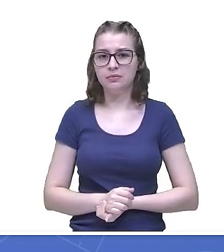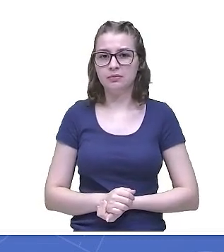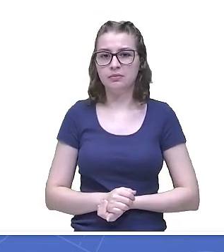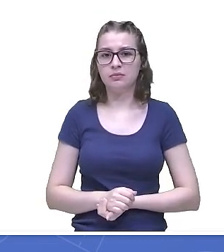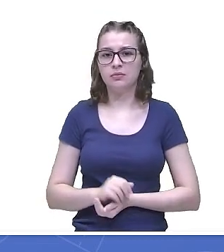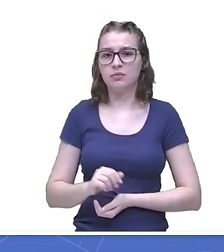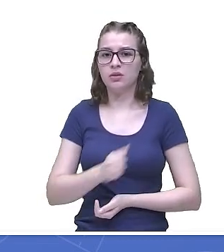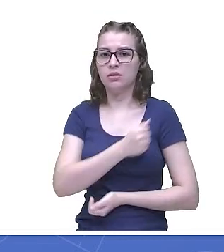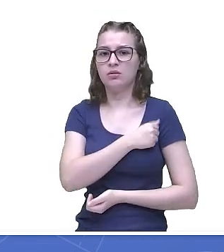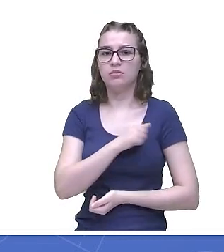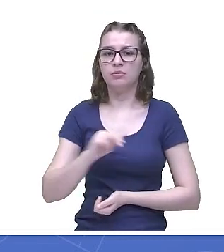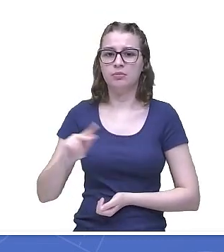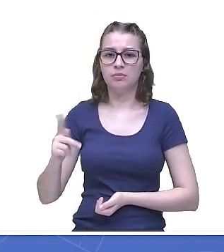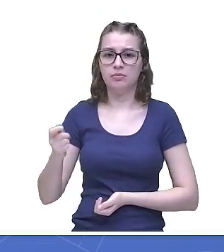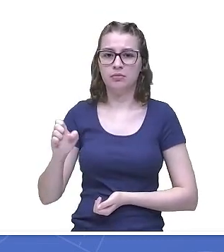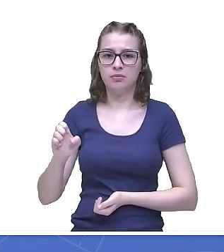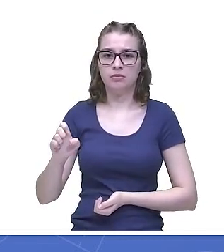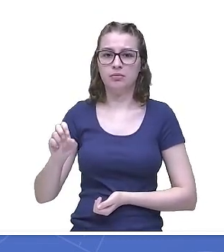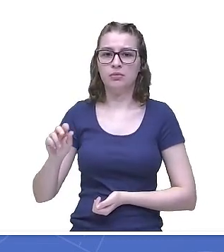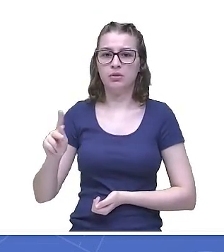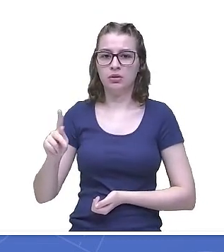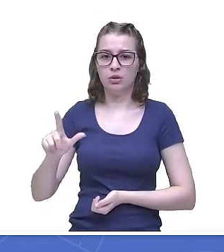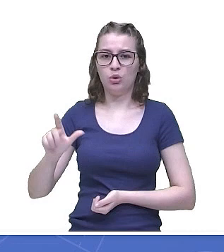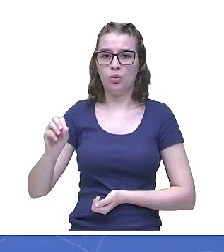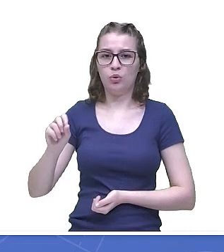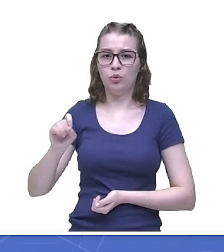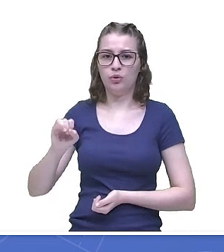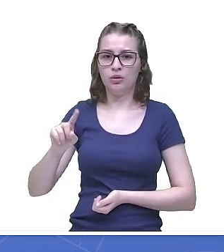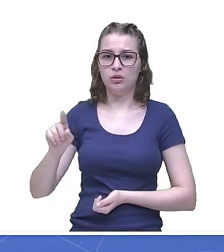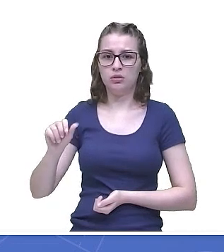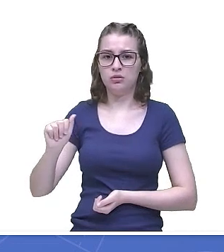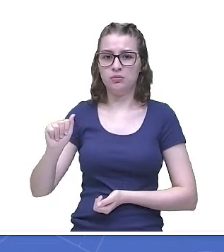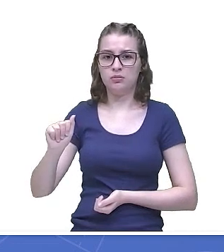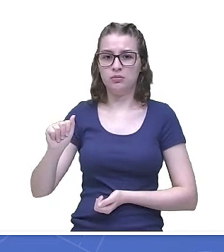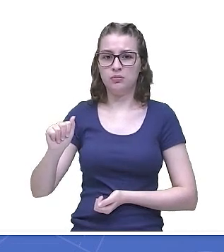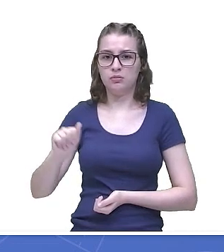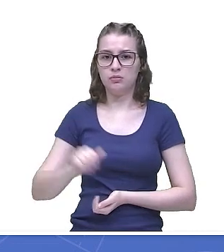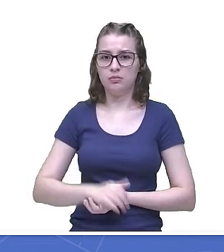Heloísa, diz que a questão 2 é a letra C.